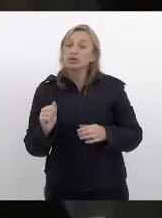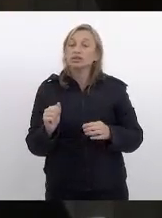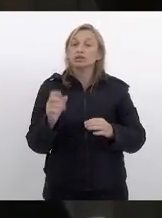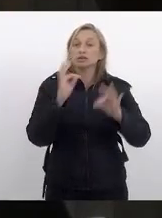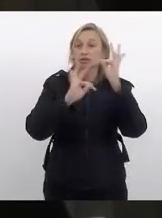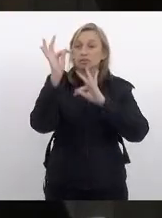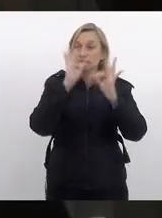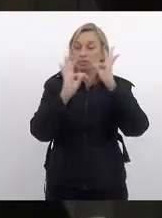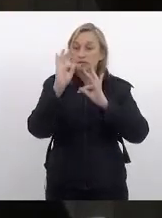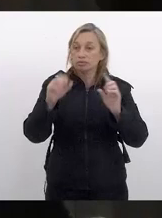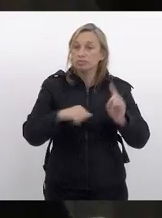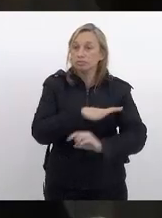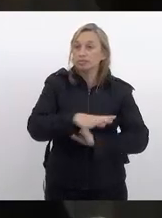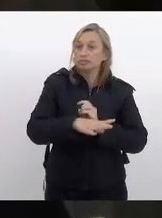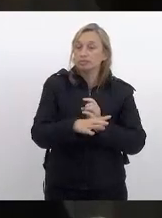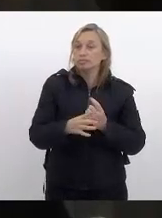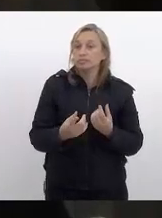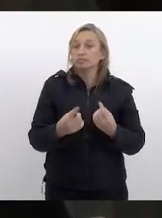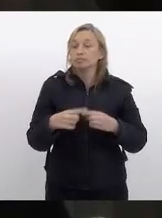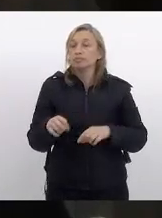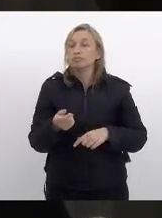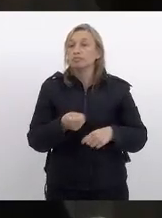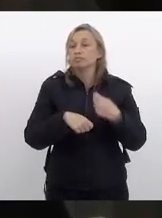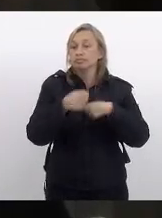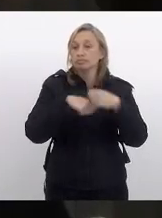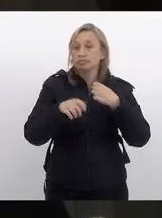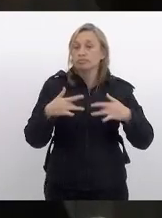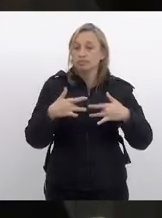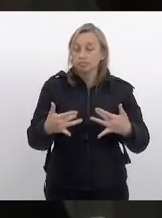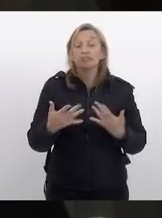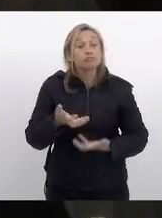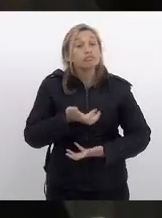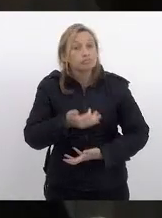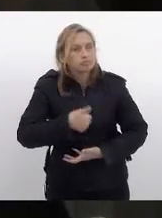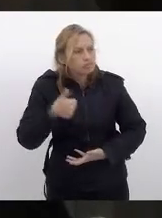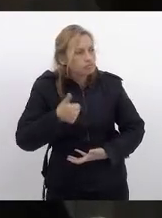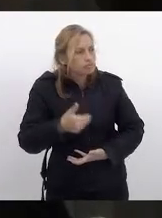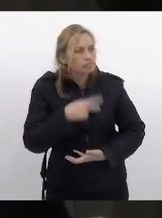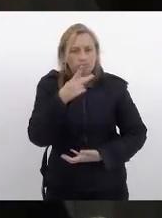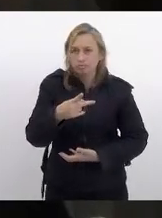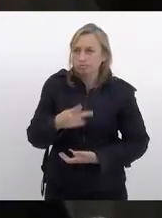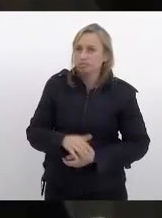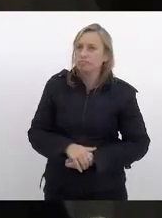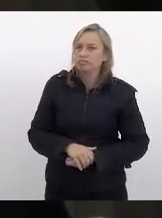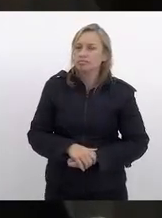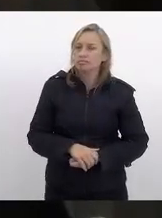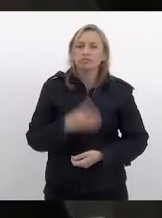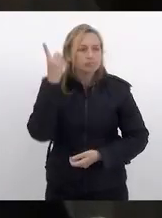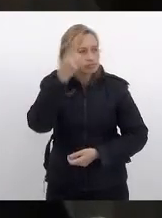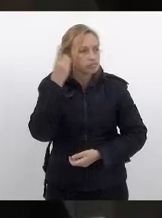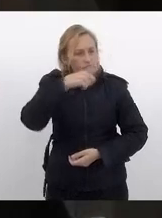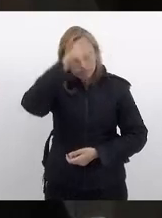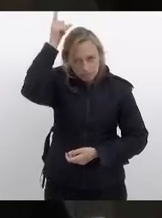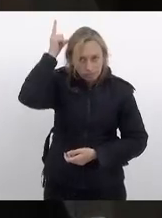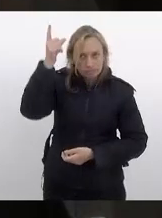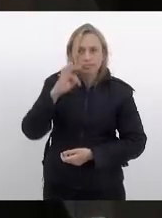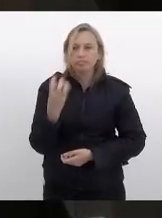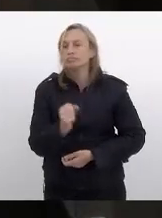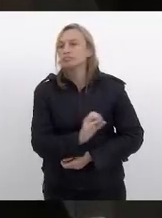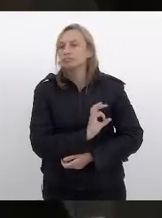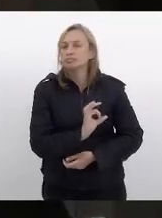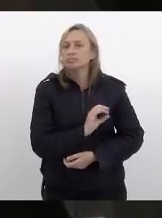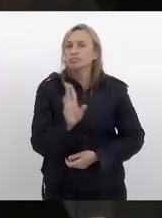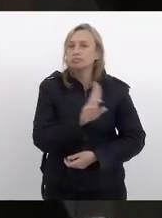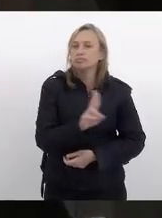tecnologia e sociais e que afetam Campo da economia Popular solidária quero primeiro destacar de saída Deputado Municipal deputada Martha Rocha